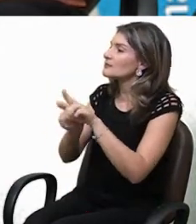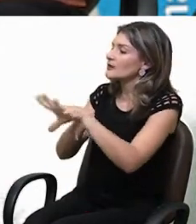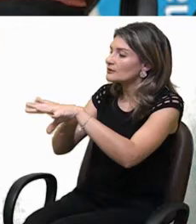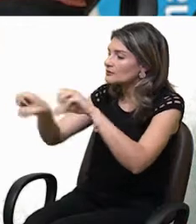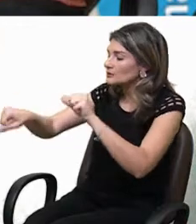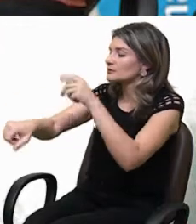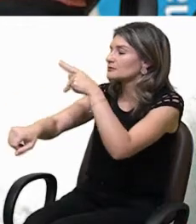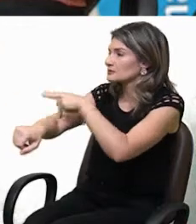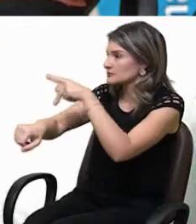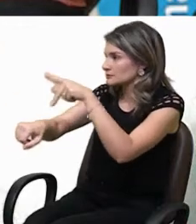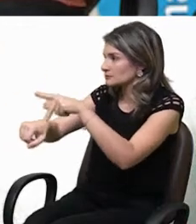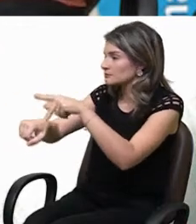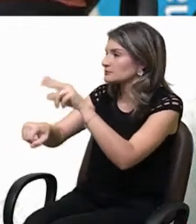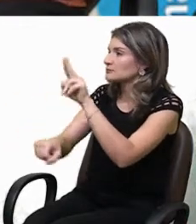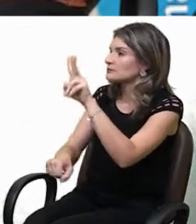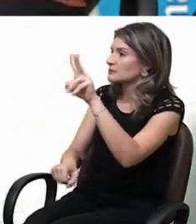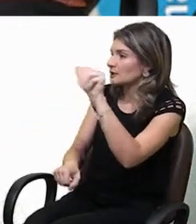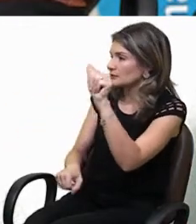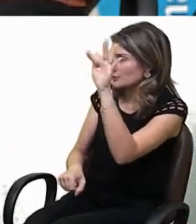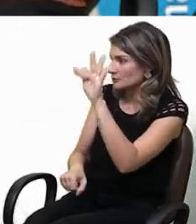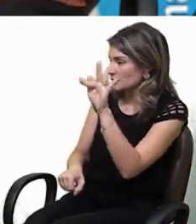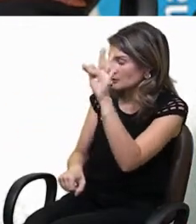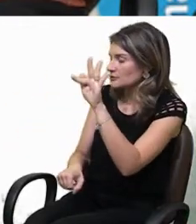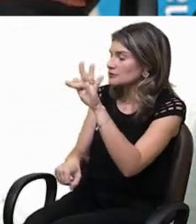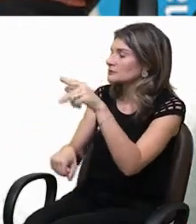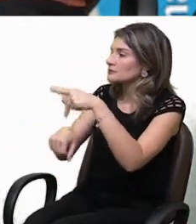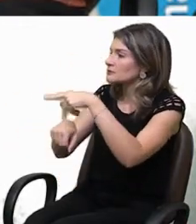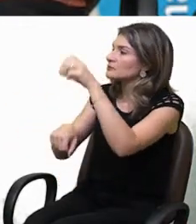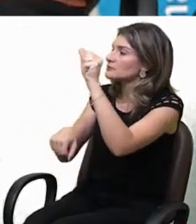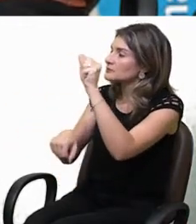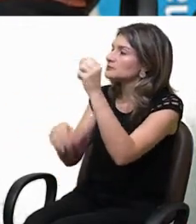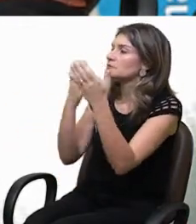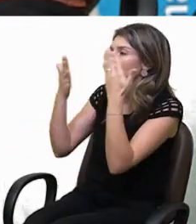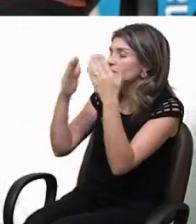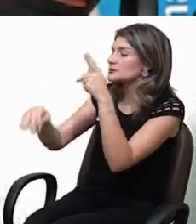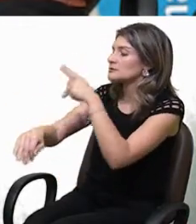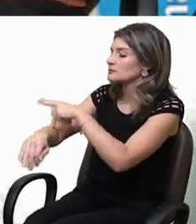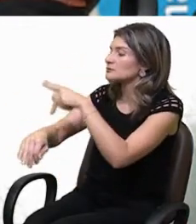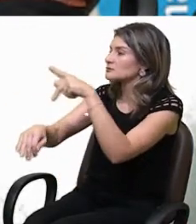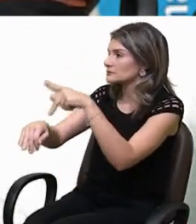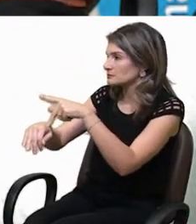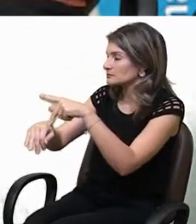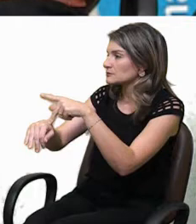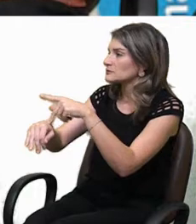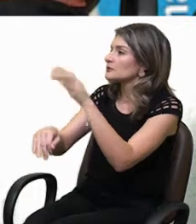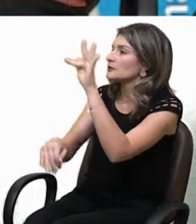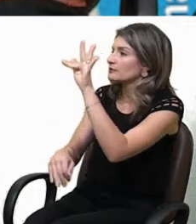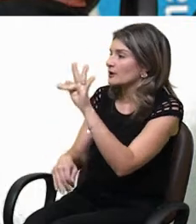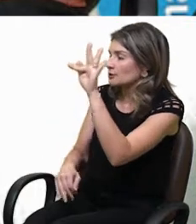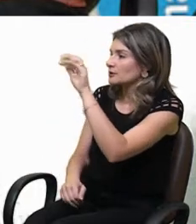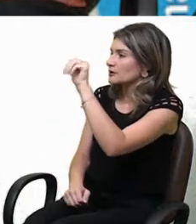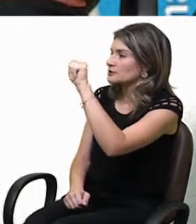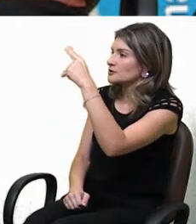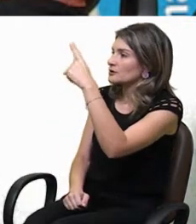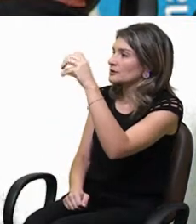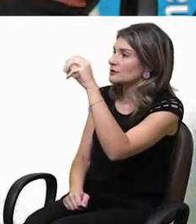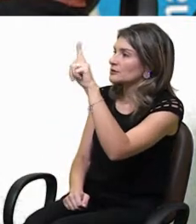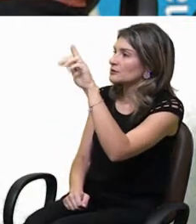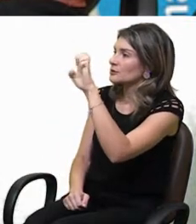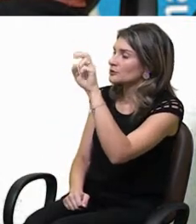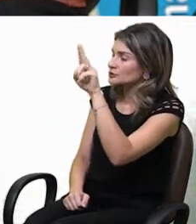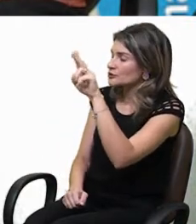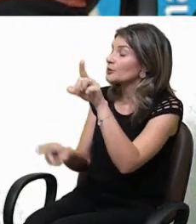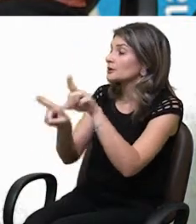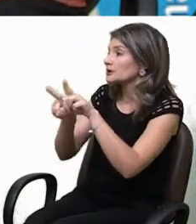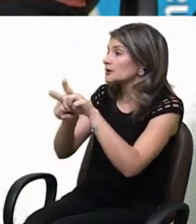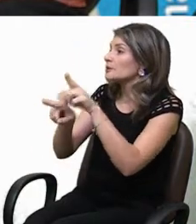Caetano. Ela é graduada em Pedagogia pela UVA, especialista em Psicopedagogia pela Faculdade Apogeu e está